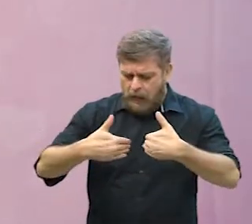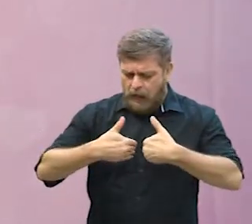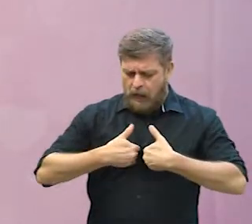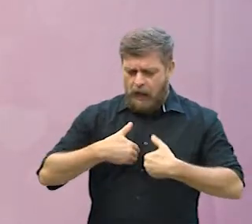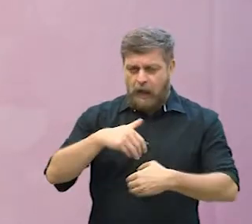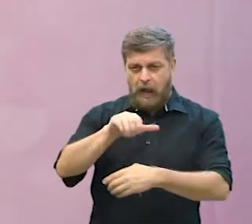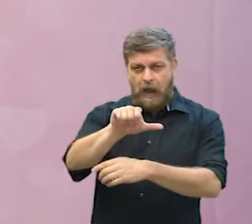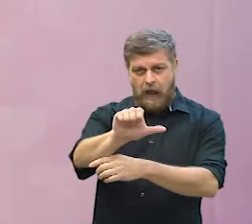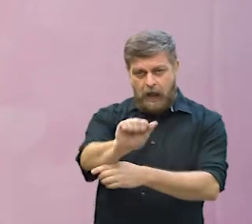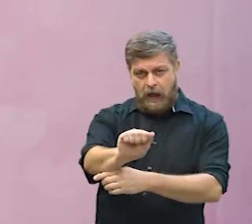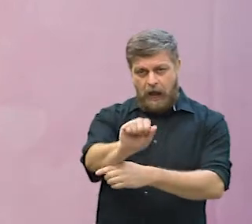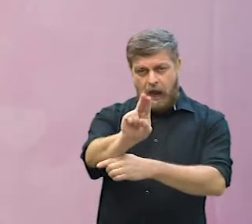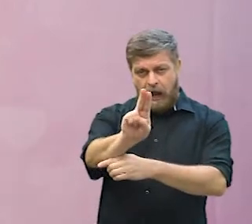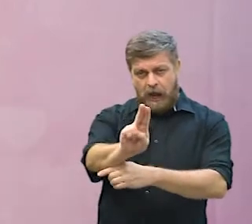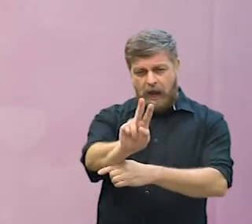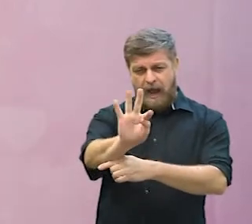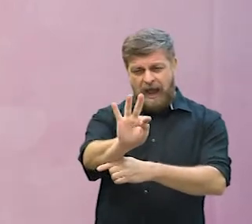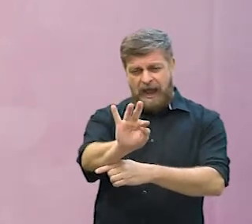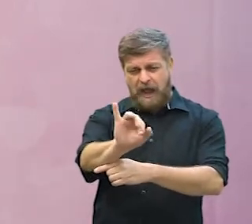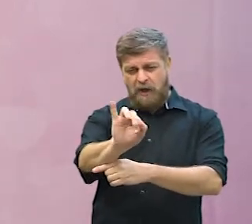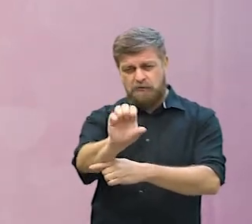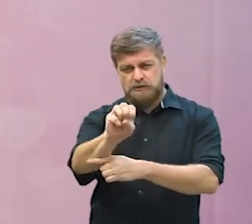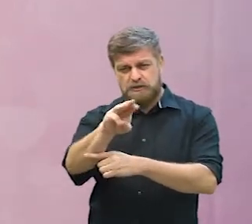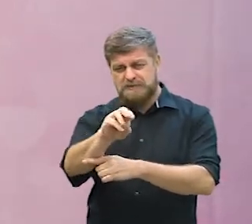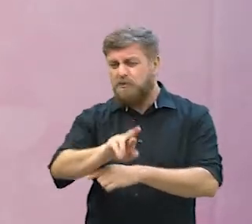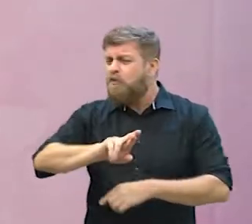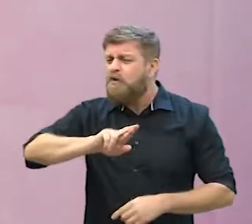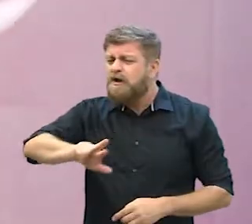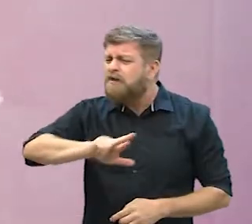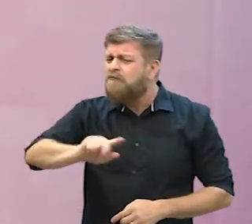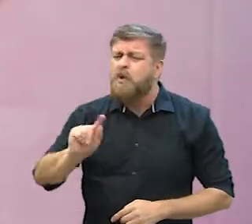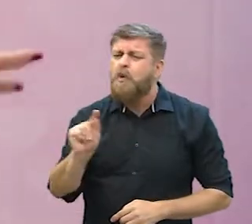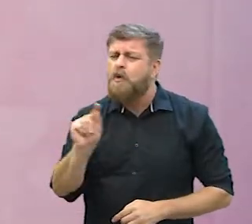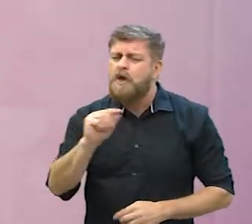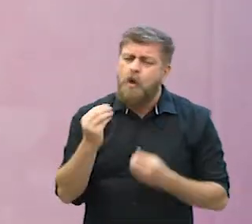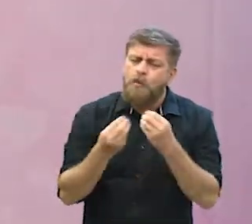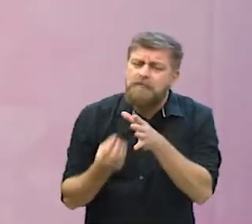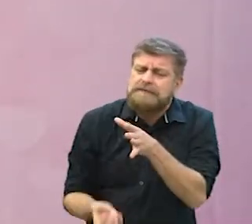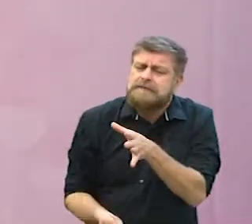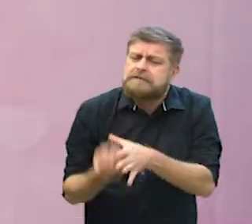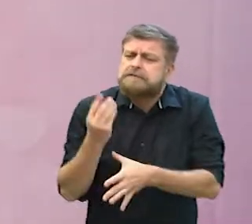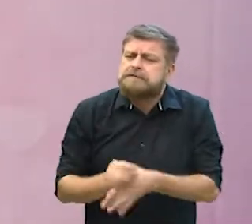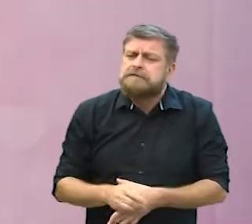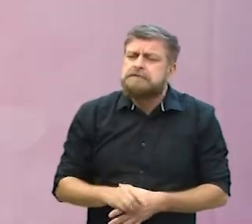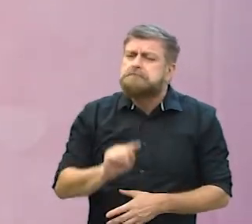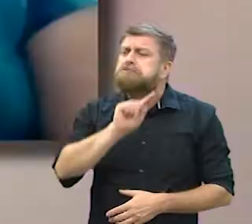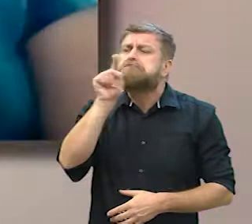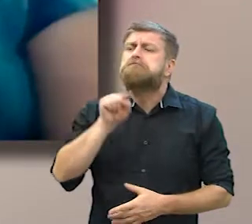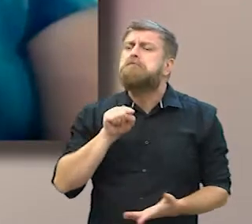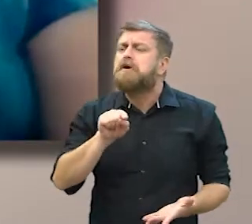autismo, né? Esse transtorno. Qual que é a diferença dele? Como surge? O que é?